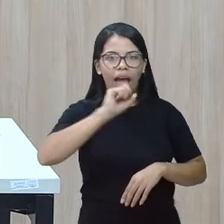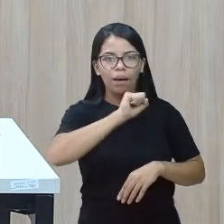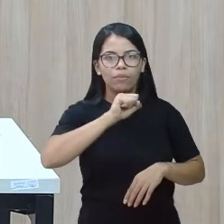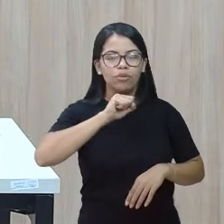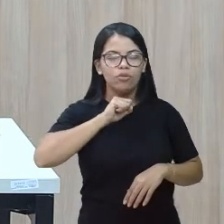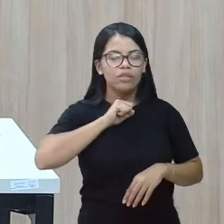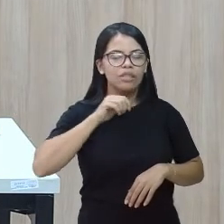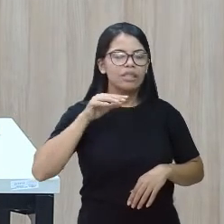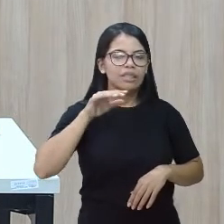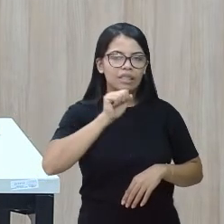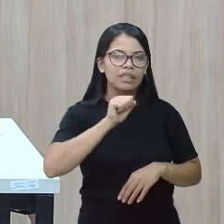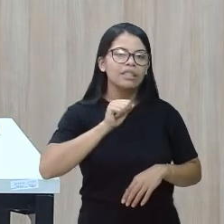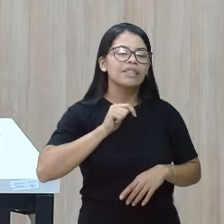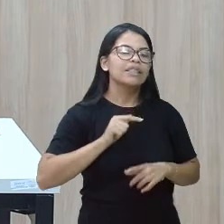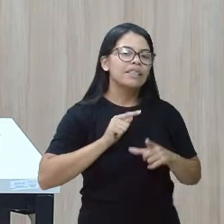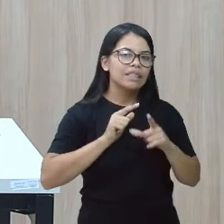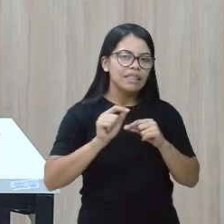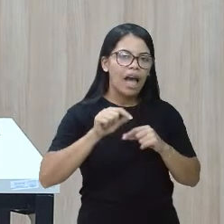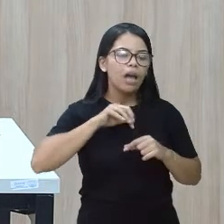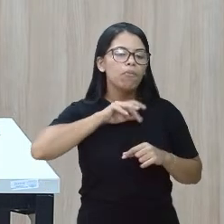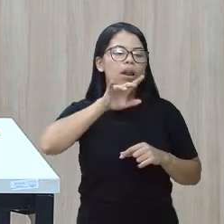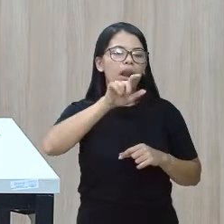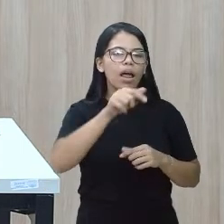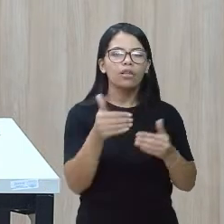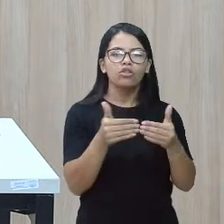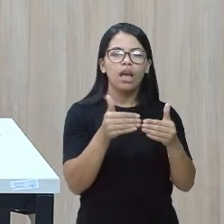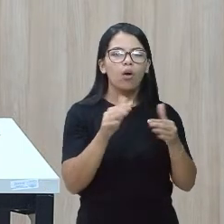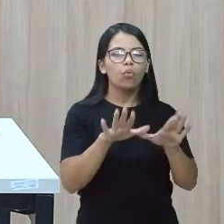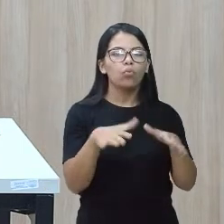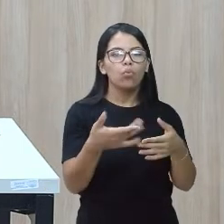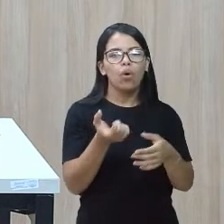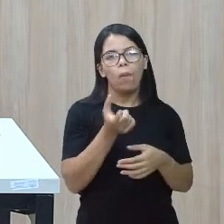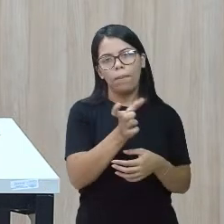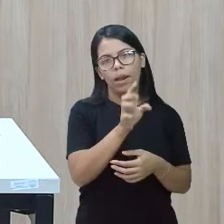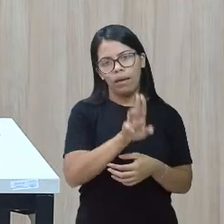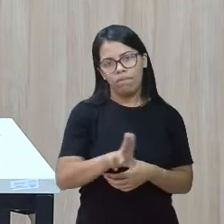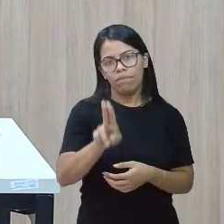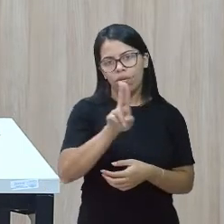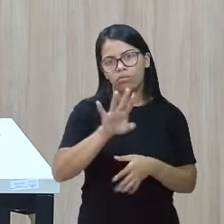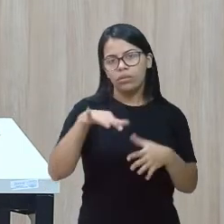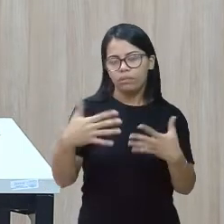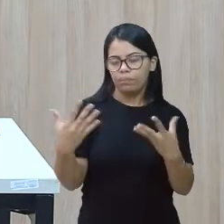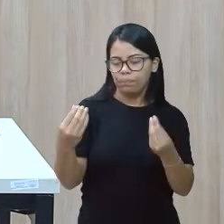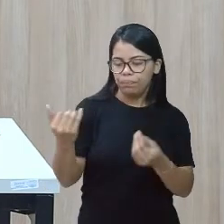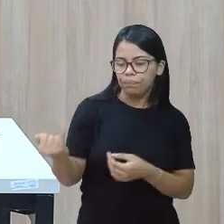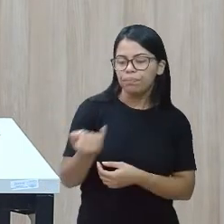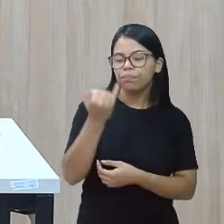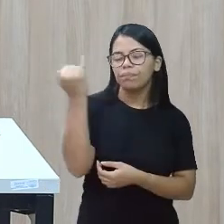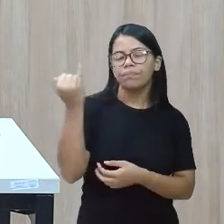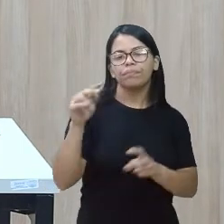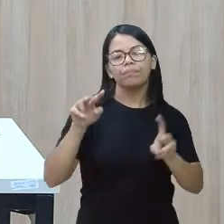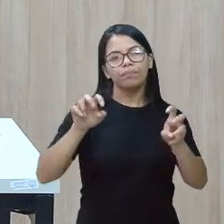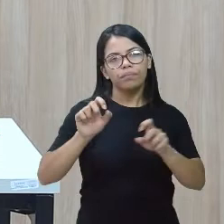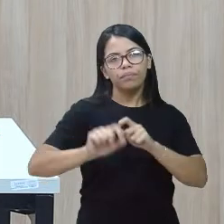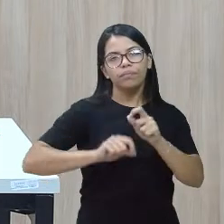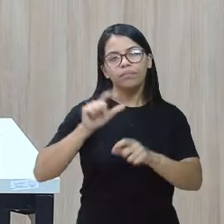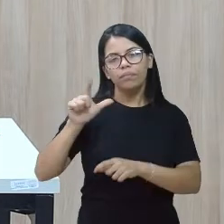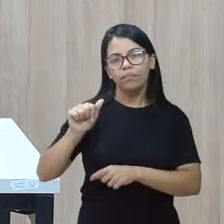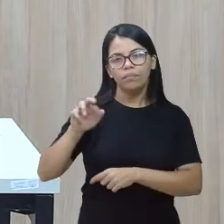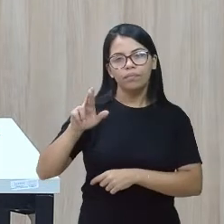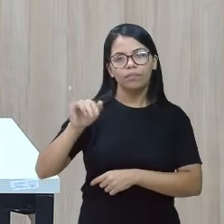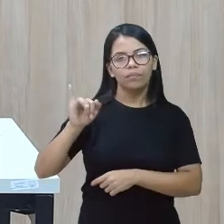numa intensidade de acordo aí também com as palavras, com as sílabas. Então, é muito importante a questão aí da